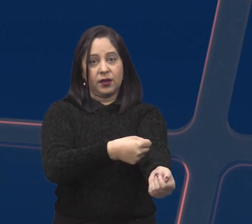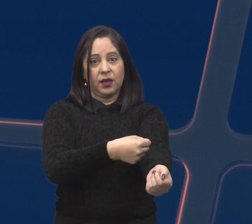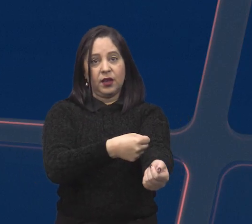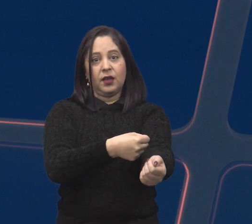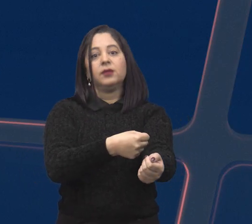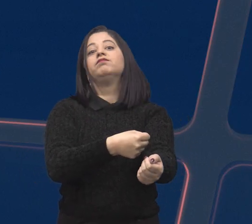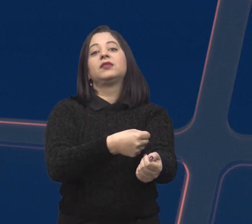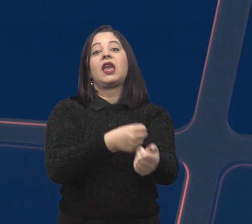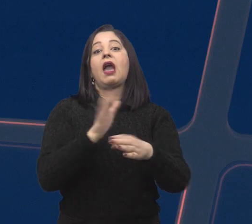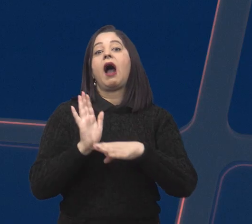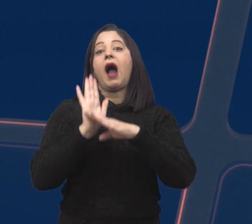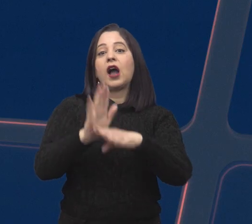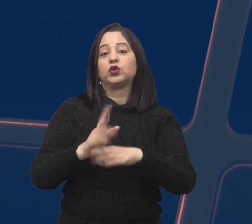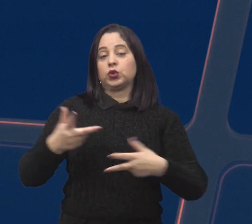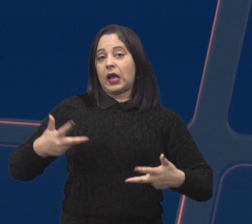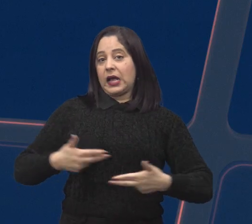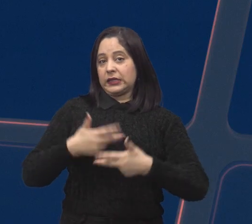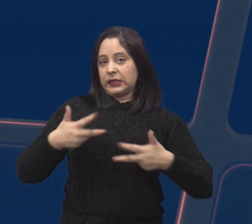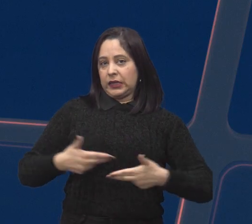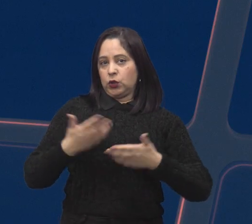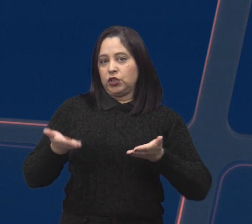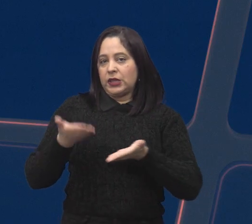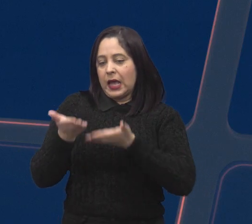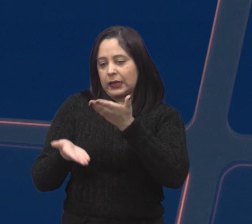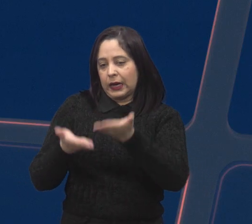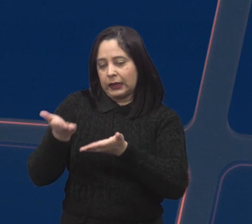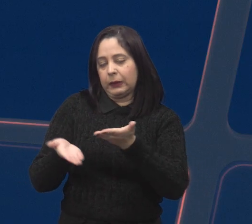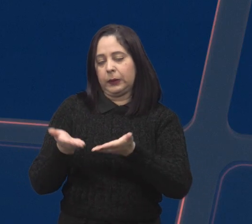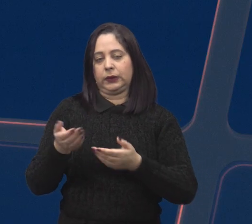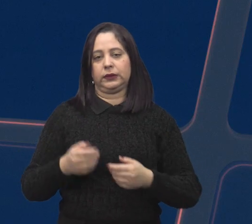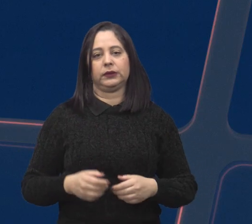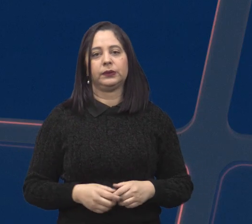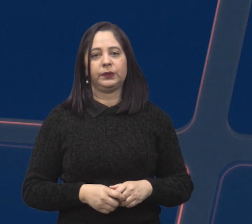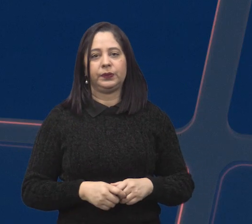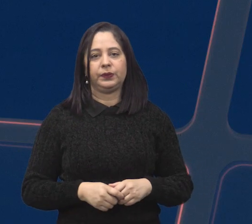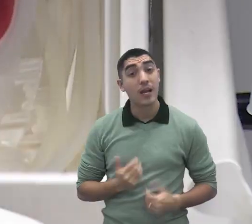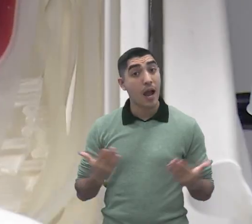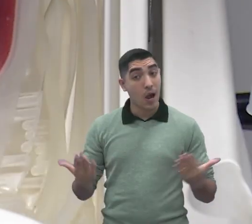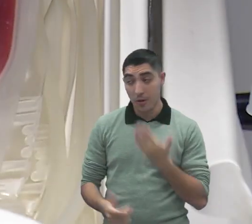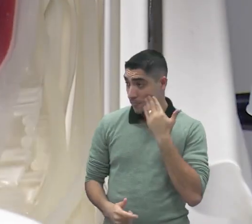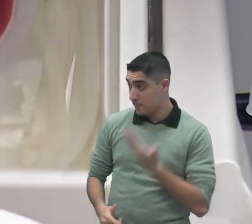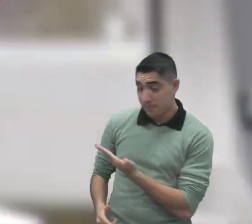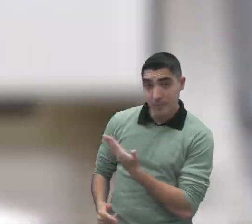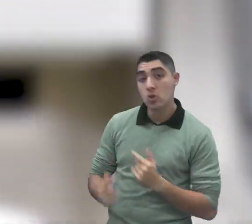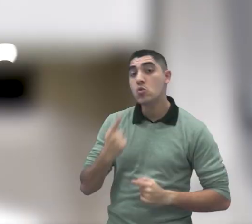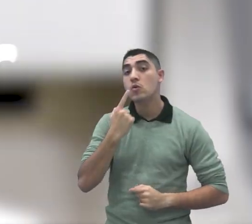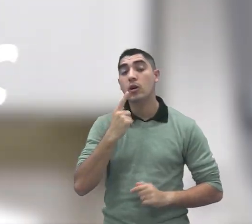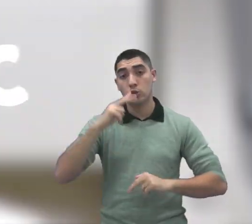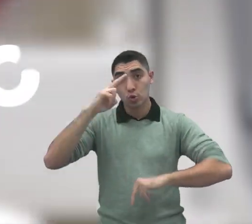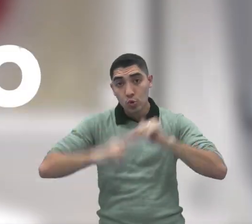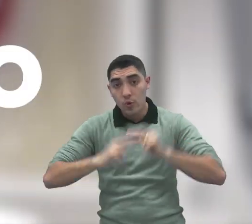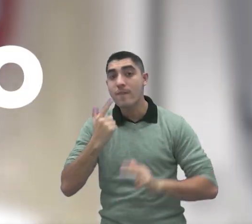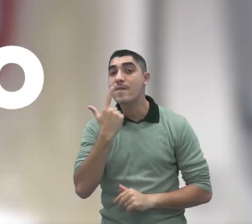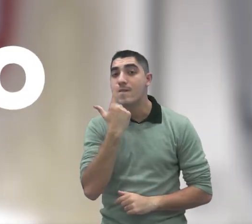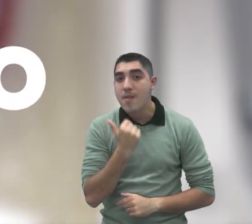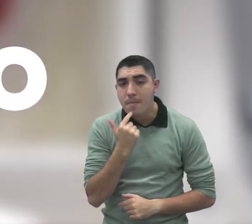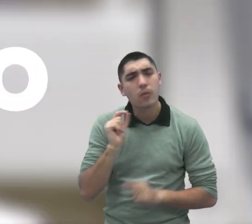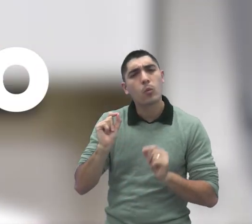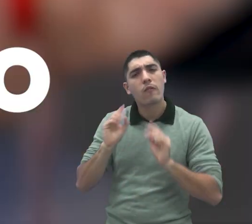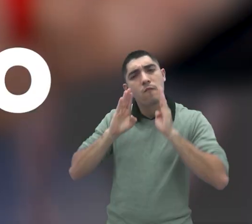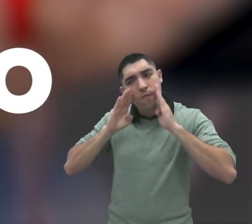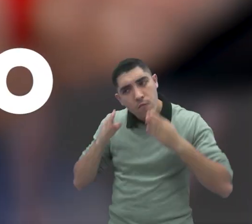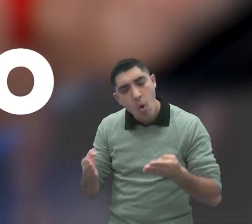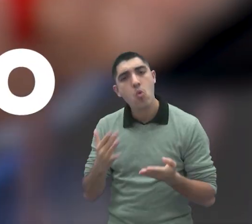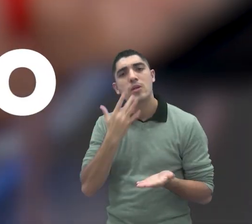e realizar cirurgias e oferecer tratamentos aos pacientes. Estamos no mês da campanha Junho